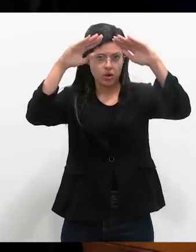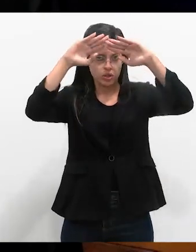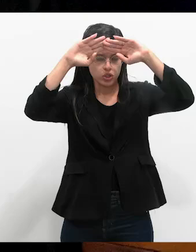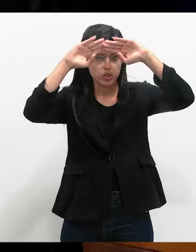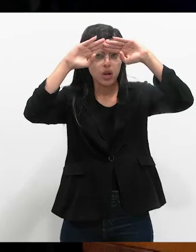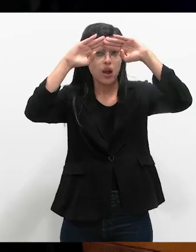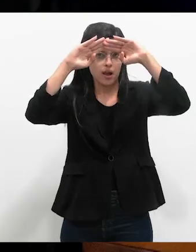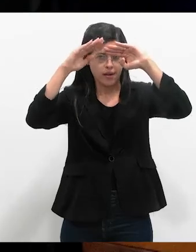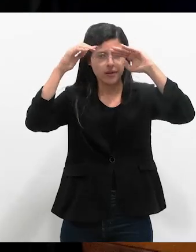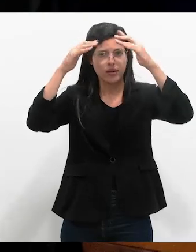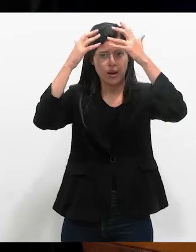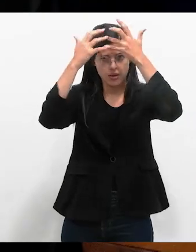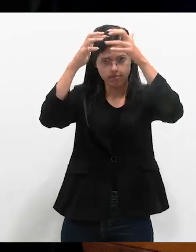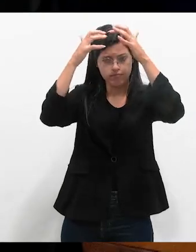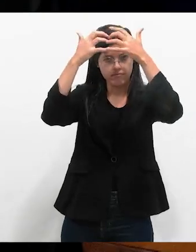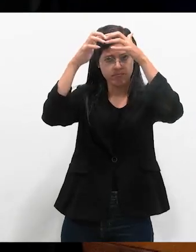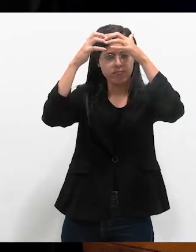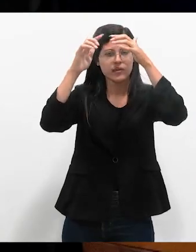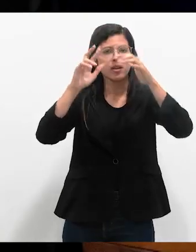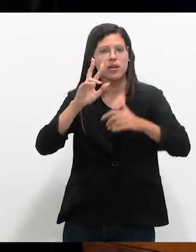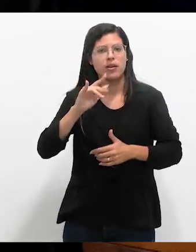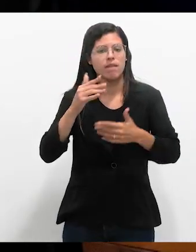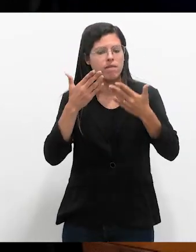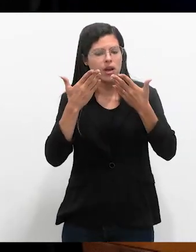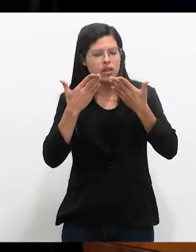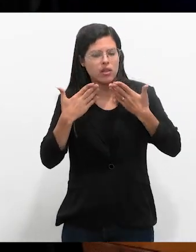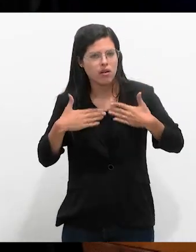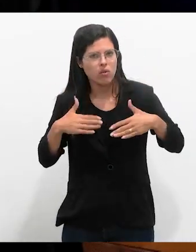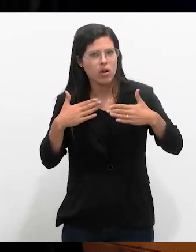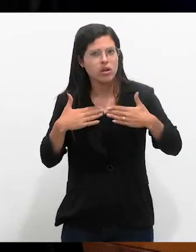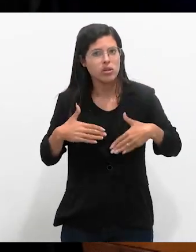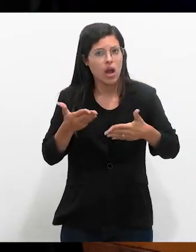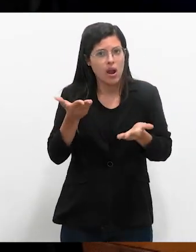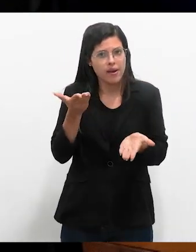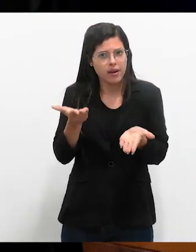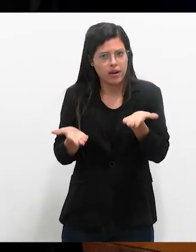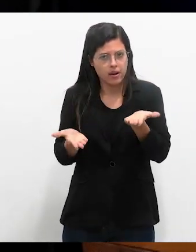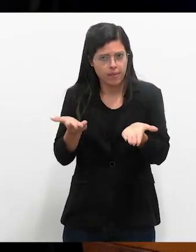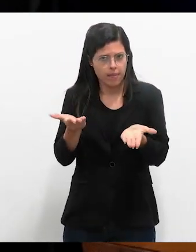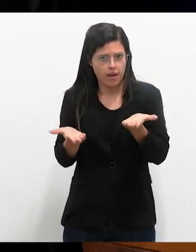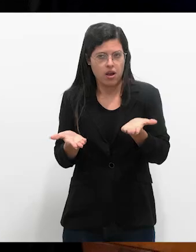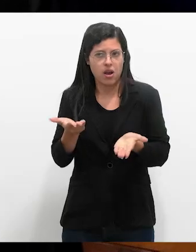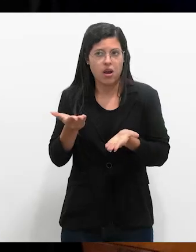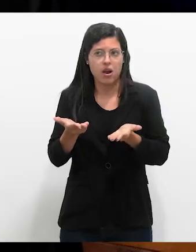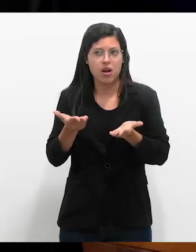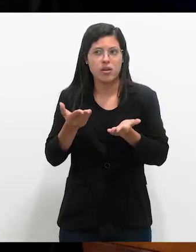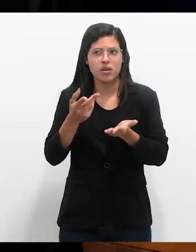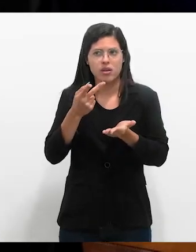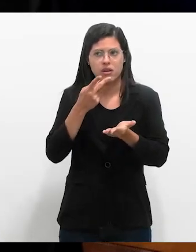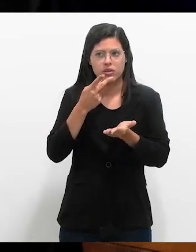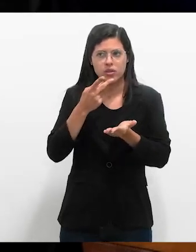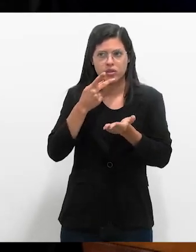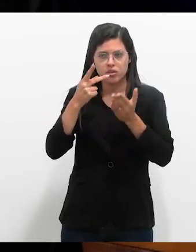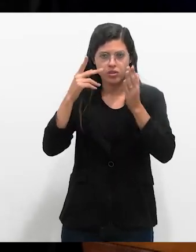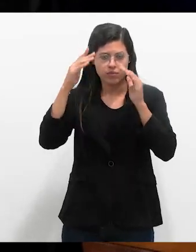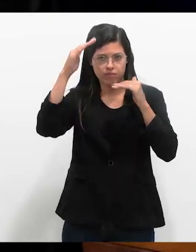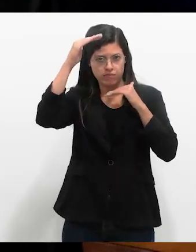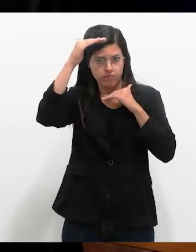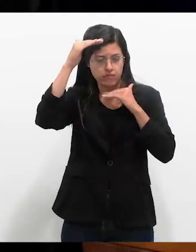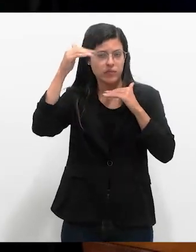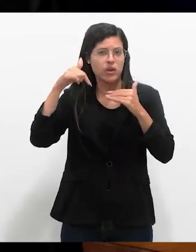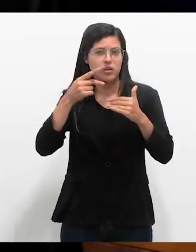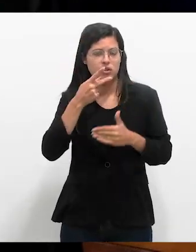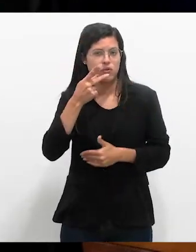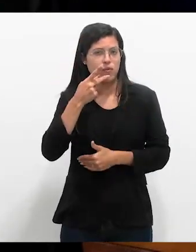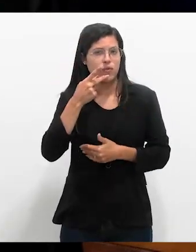cabeça, que é quem vai moldar o nosso ori, quem vai tranquilizar, quem vai equilibrar o nosso ori. E aqui a gente fala do candomblé.